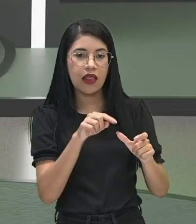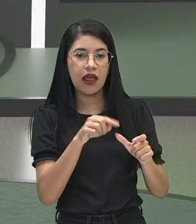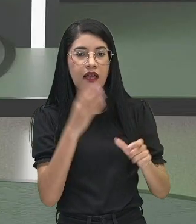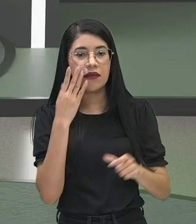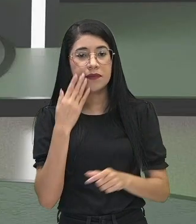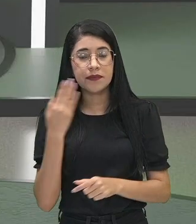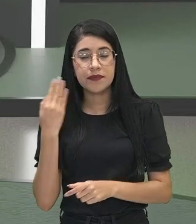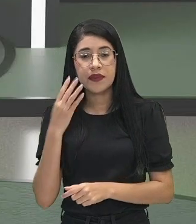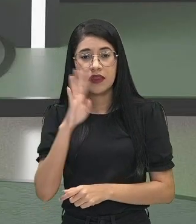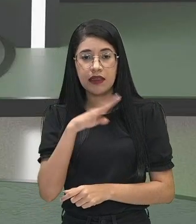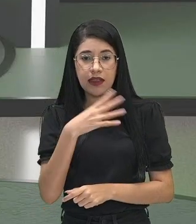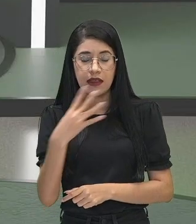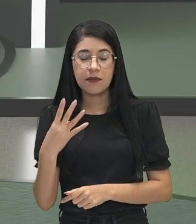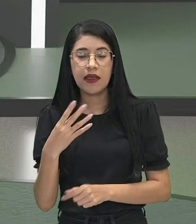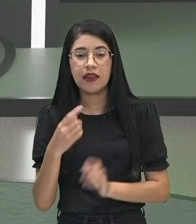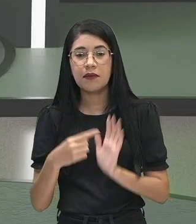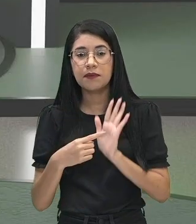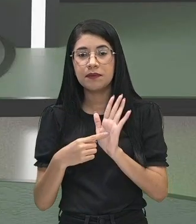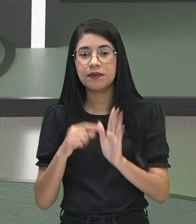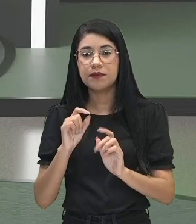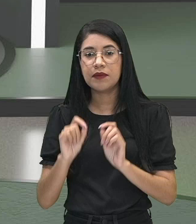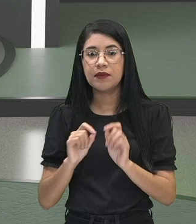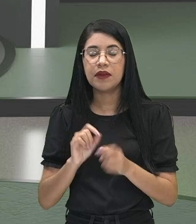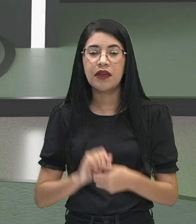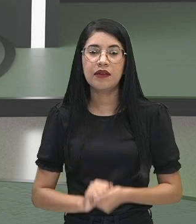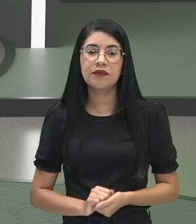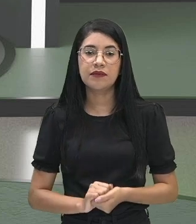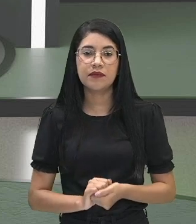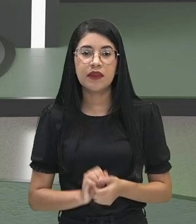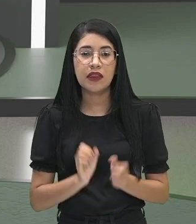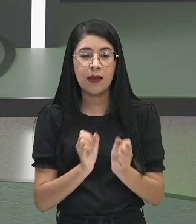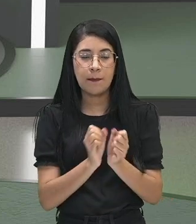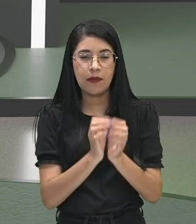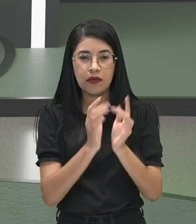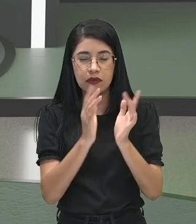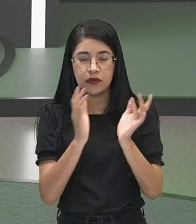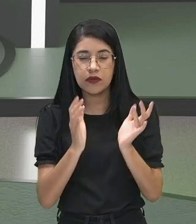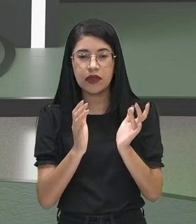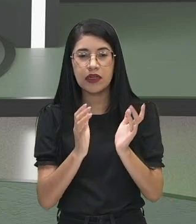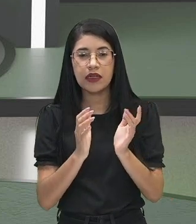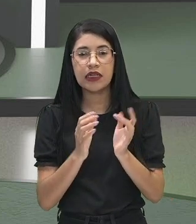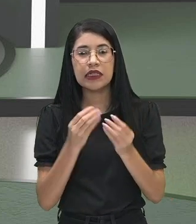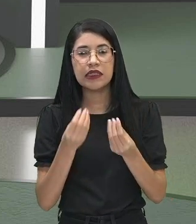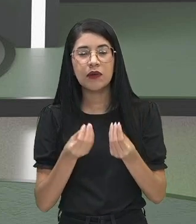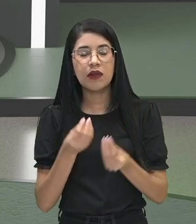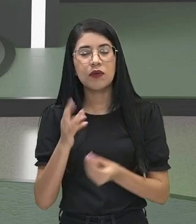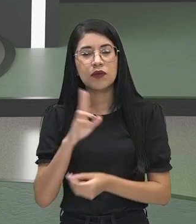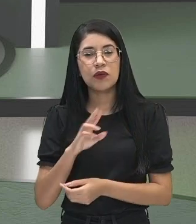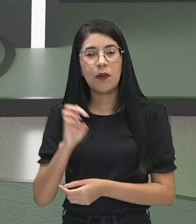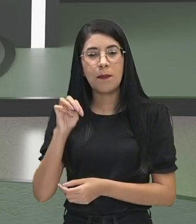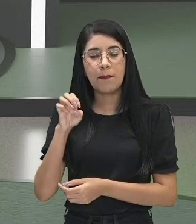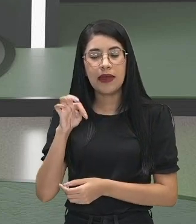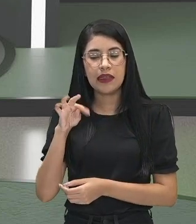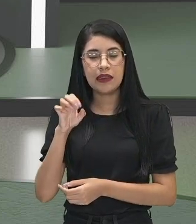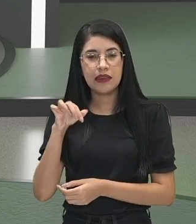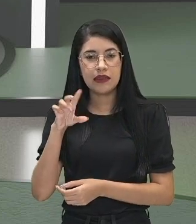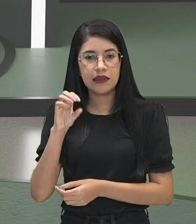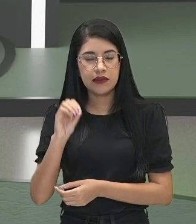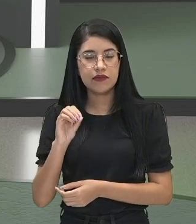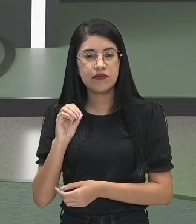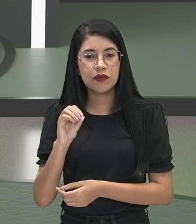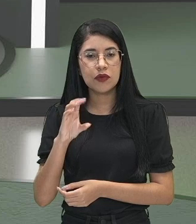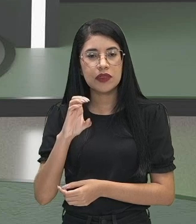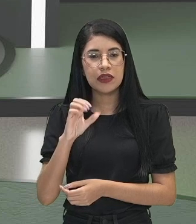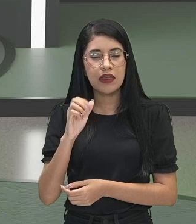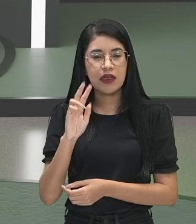tabela. Essa tabela é a tabela de combustão. Então ele pegou ali metano, que é o CH4,